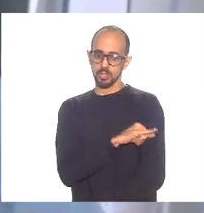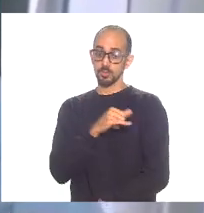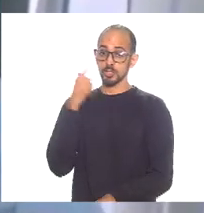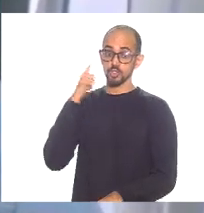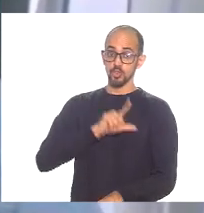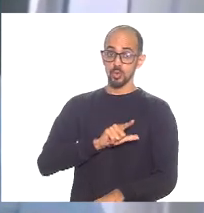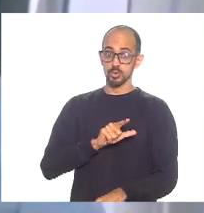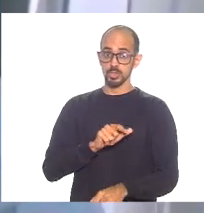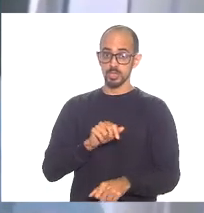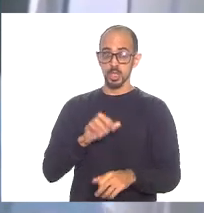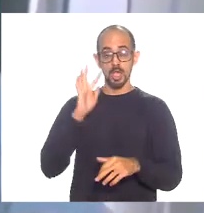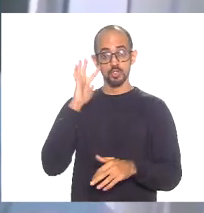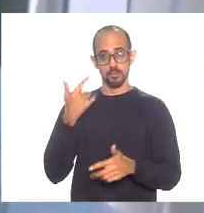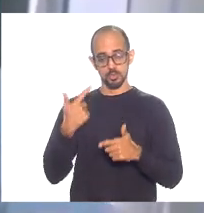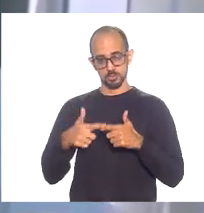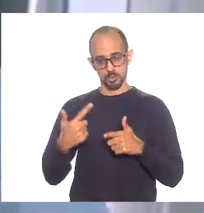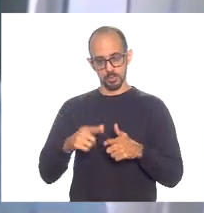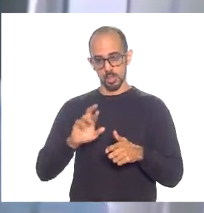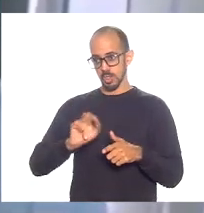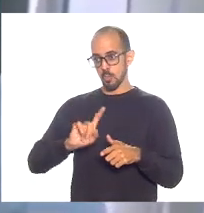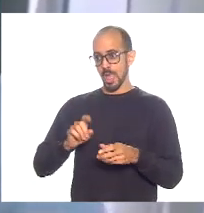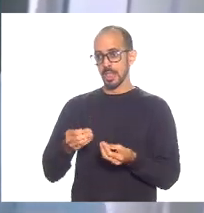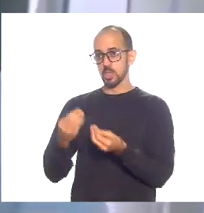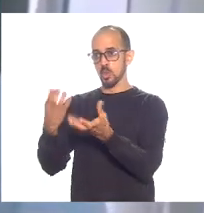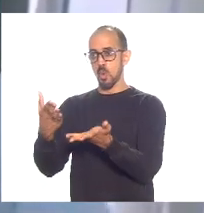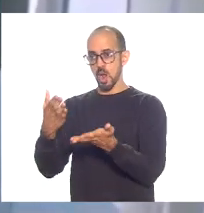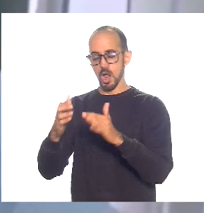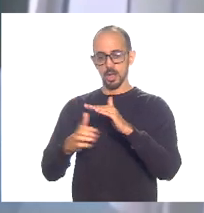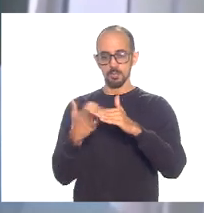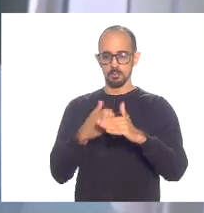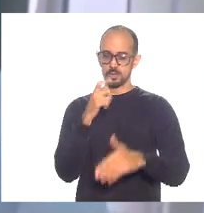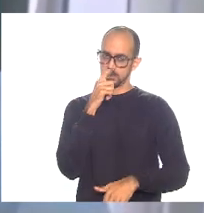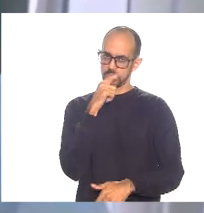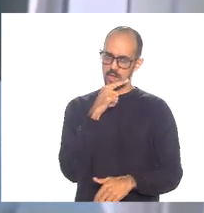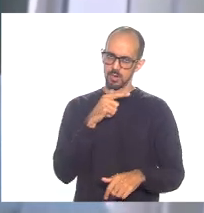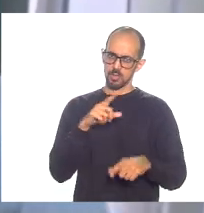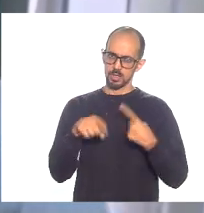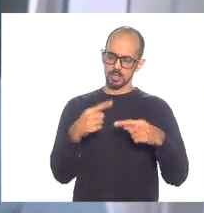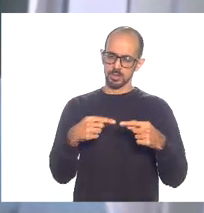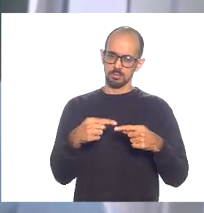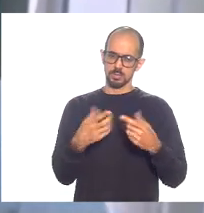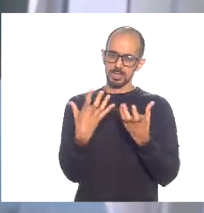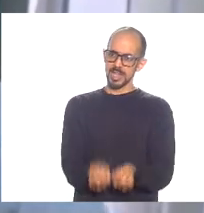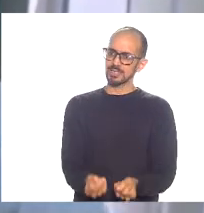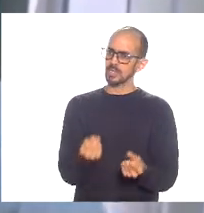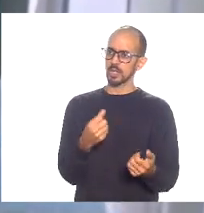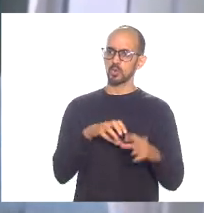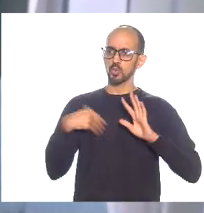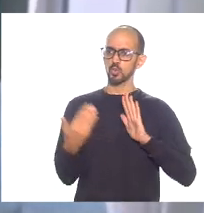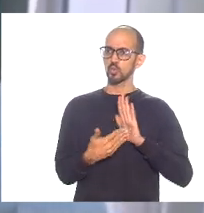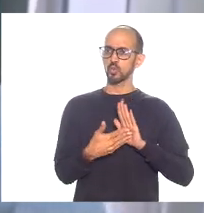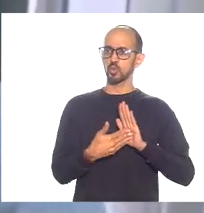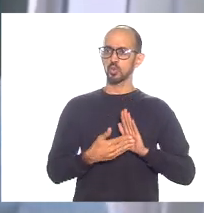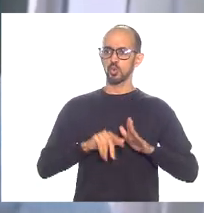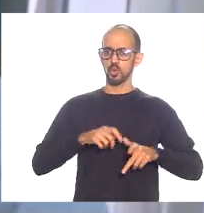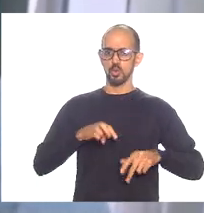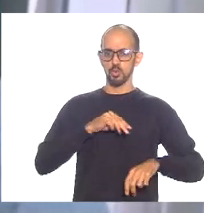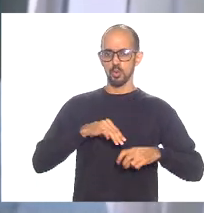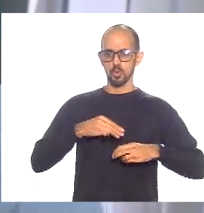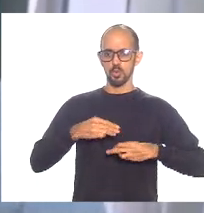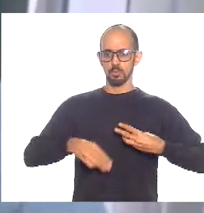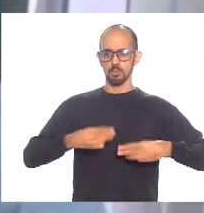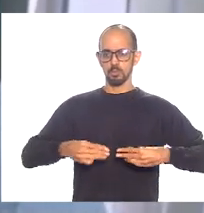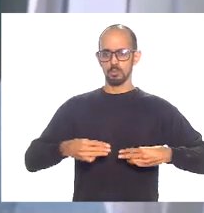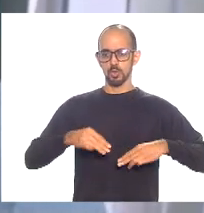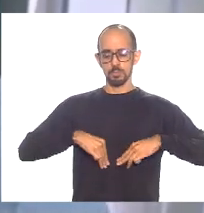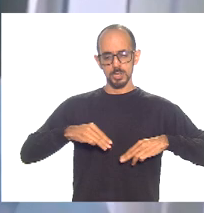não é entregando a SEDAI e perdendo todo o resto, e se submetendo a tudo que o Ministério da Economia quer, que a gente vai resolver